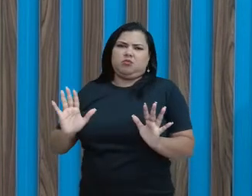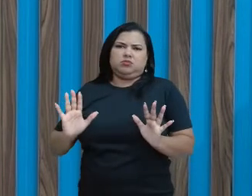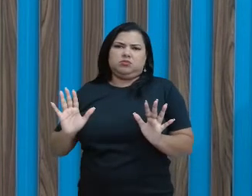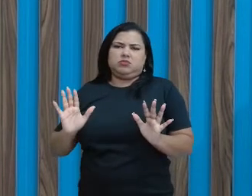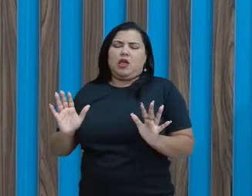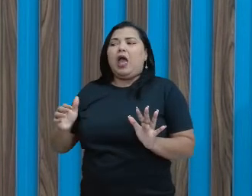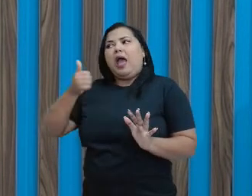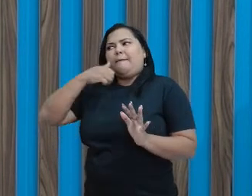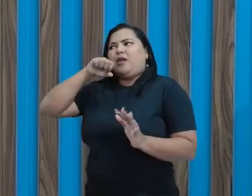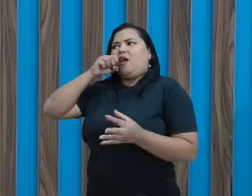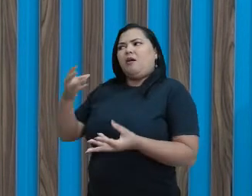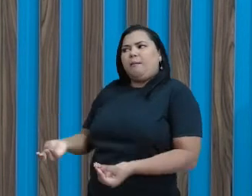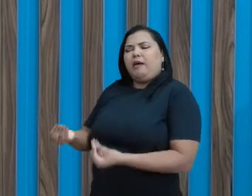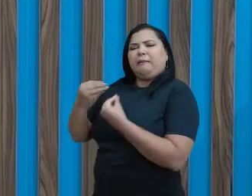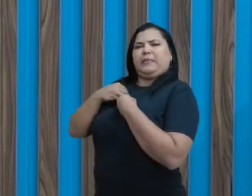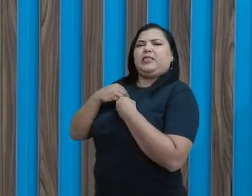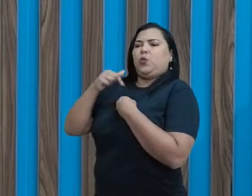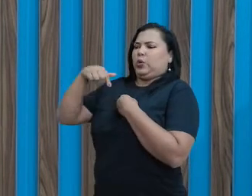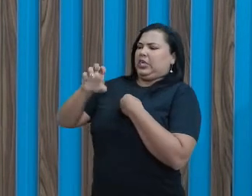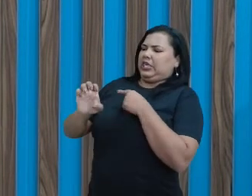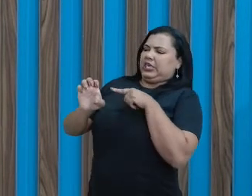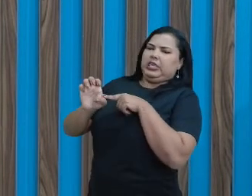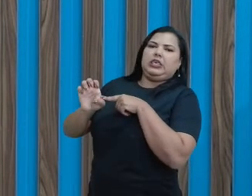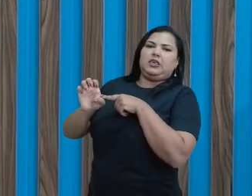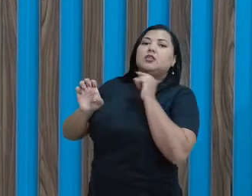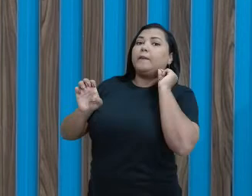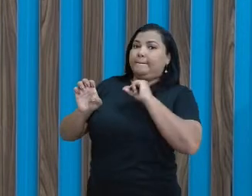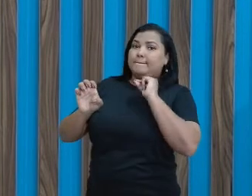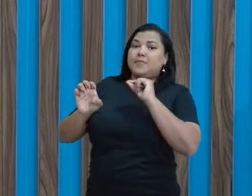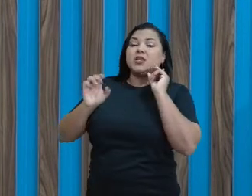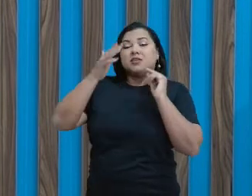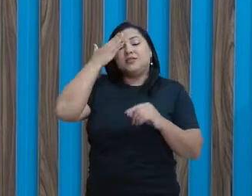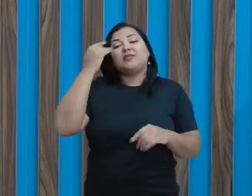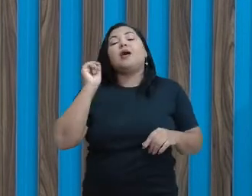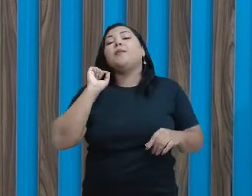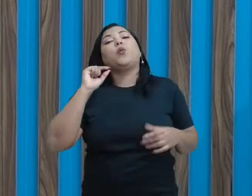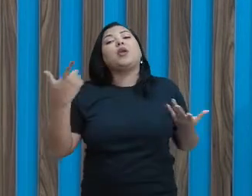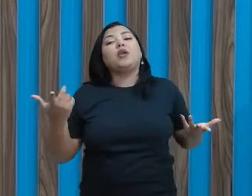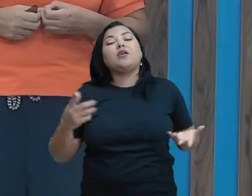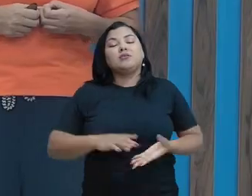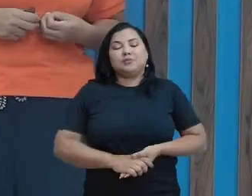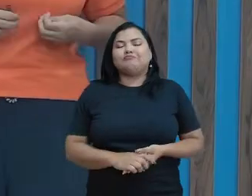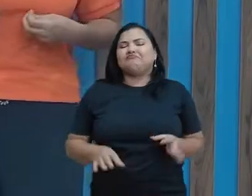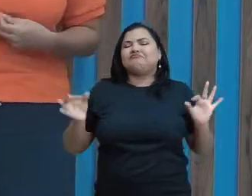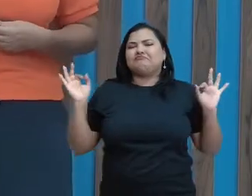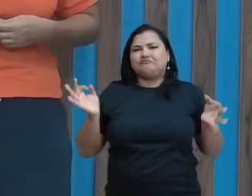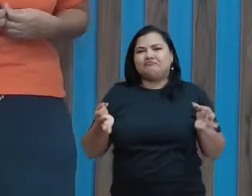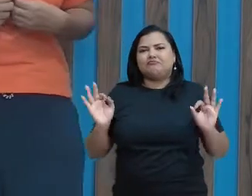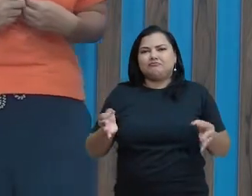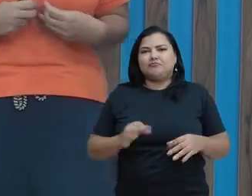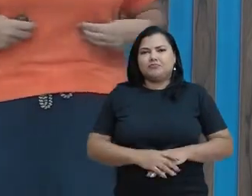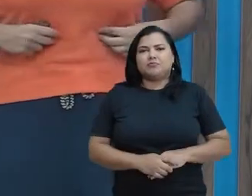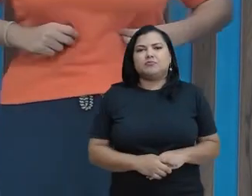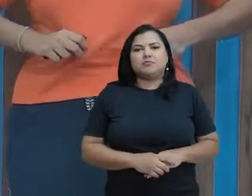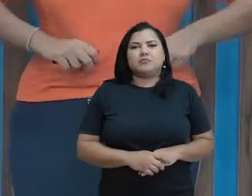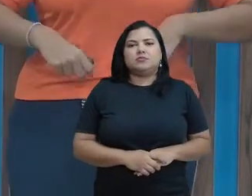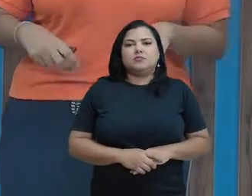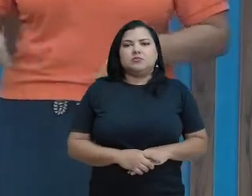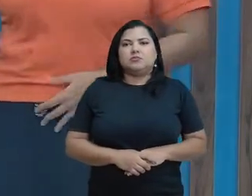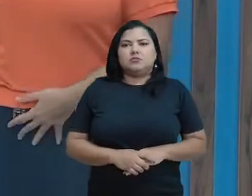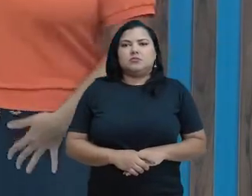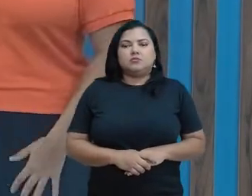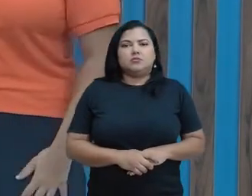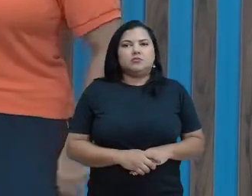não, minha gente? Quando a gente precisa de outra coisa para fazer essa junção de ideias, tá certo? Perfeitamente. Então, exatamente aí,